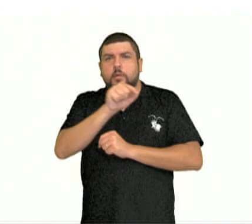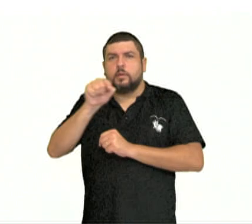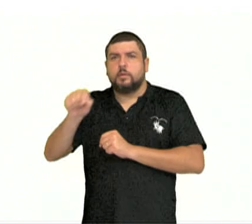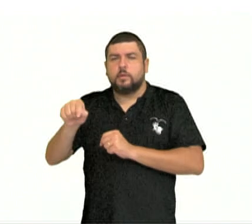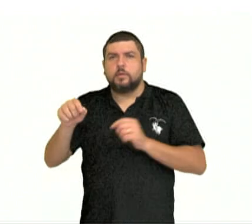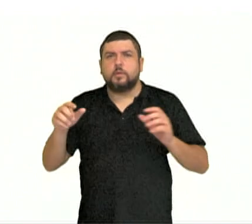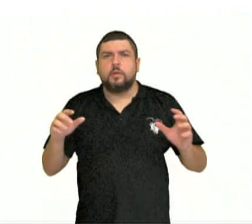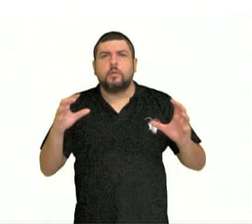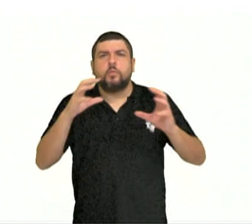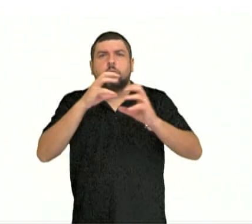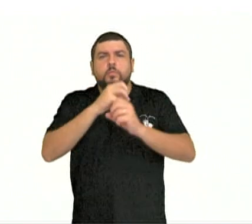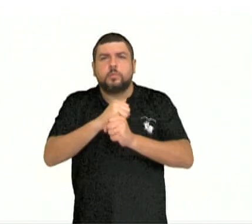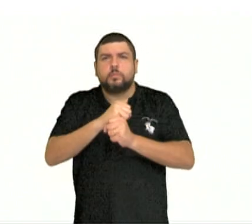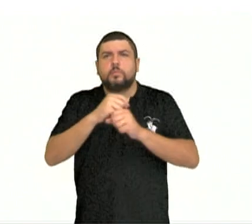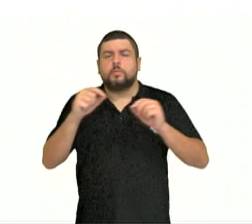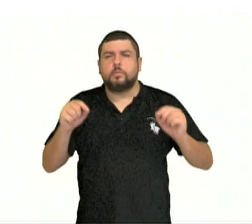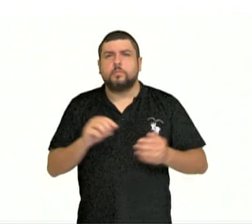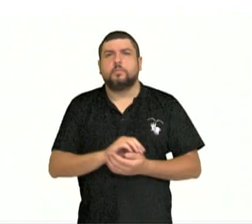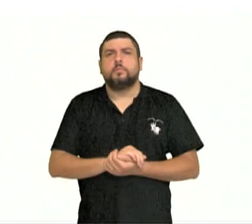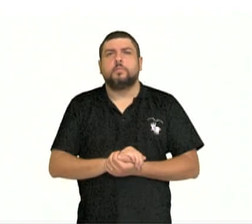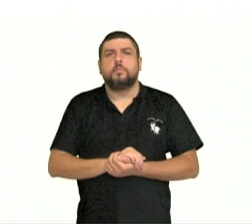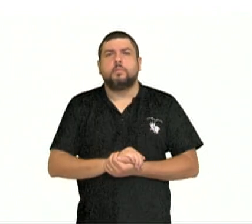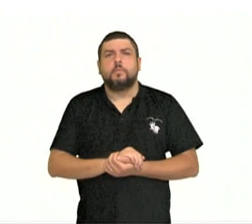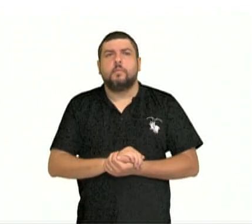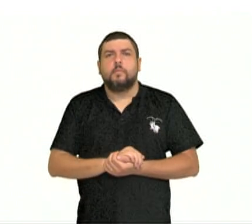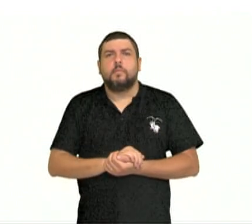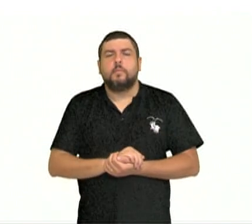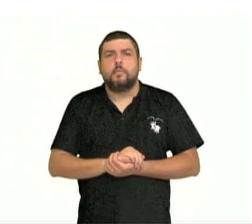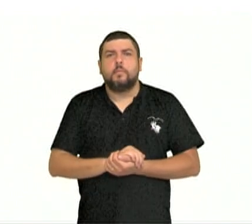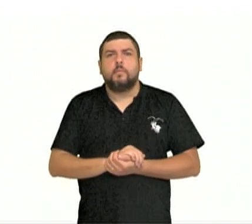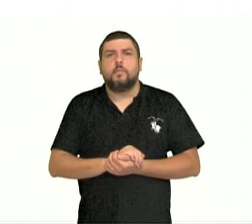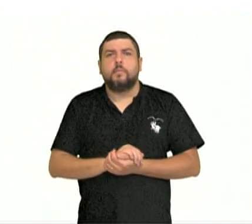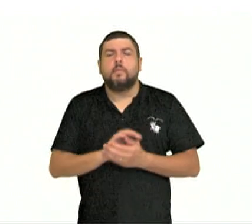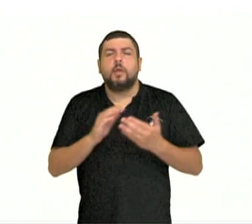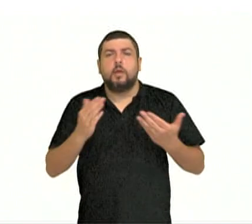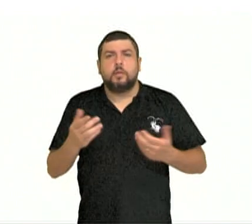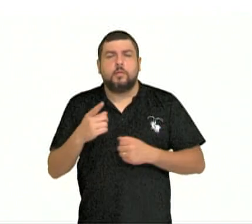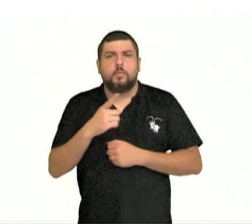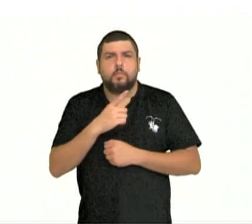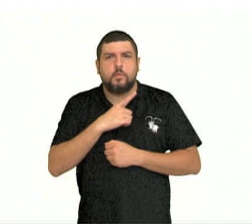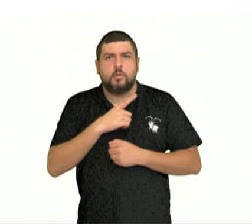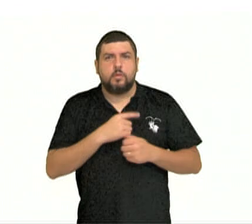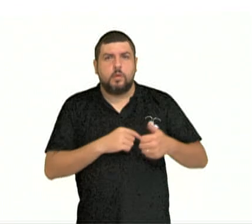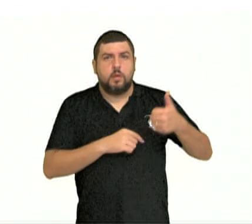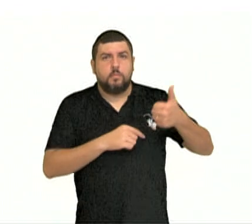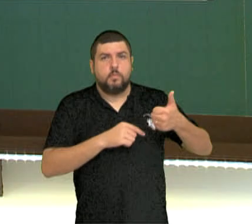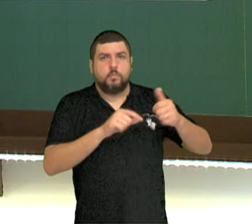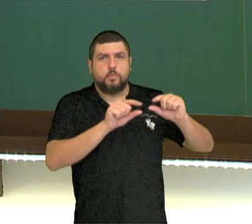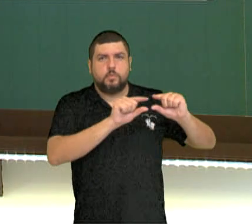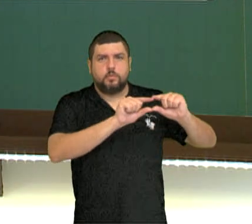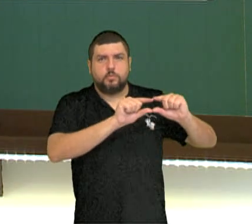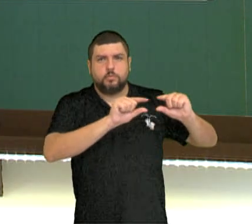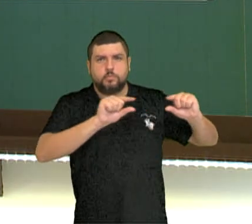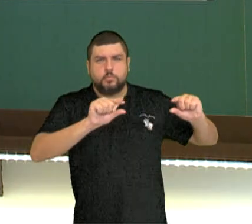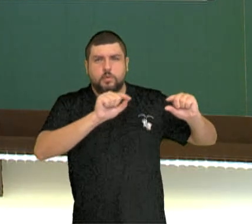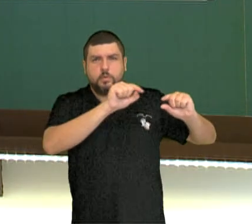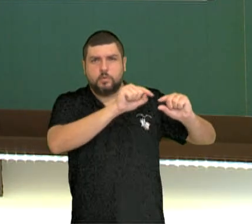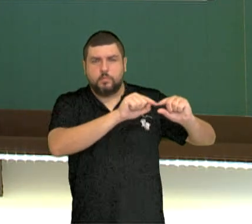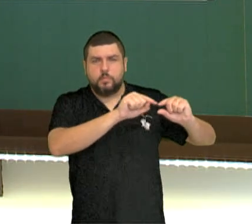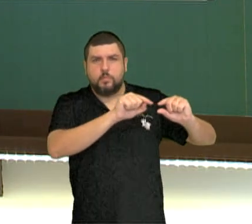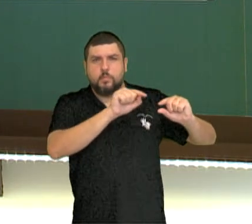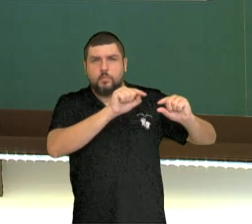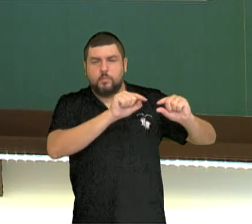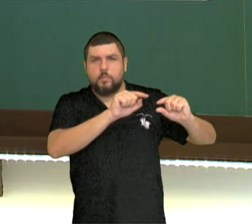nós falamos inicialmente. Então, aqui nós temos, né, essa primeira equação representada aqui para nós, o peróxido